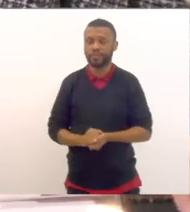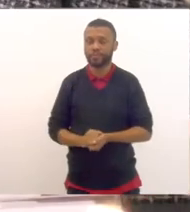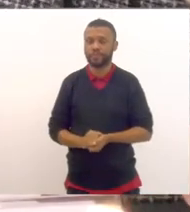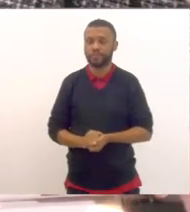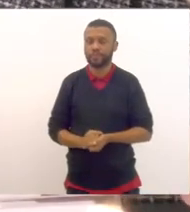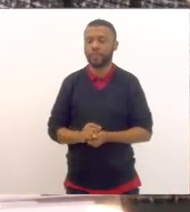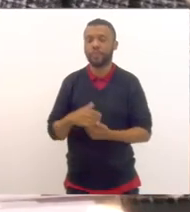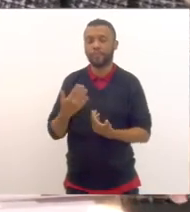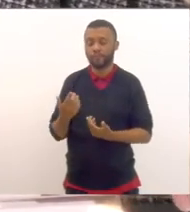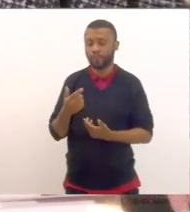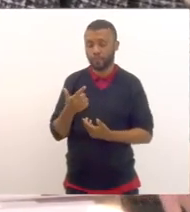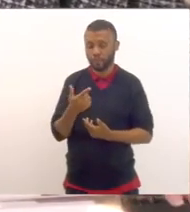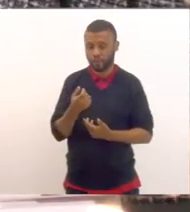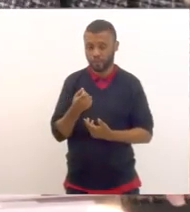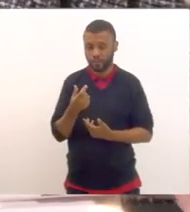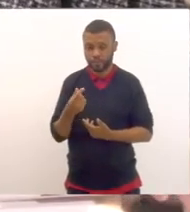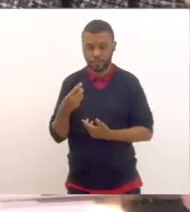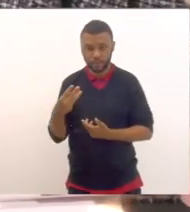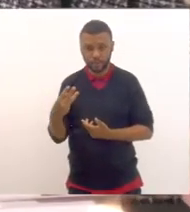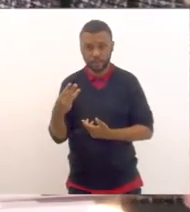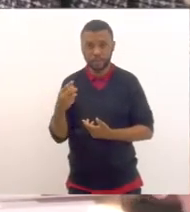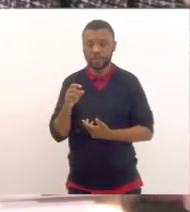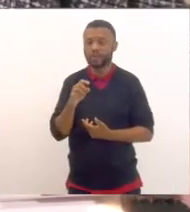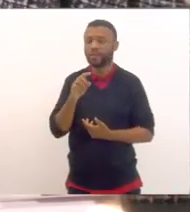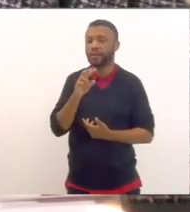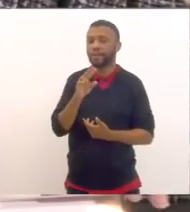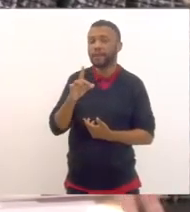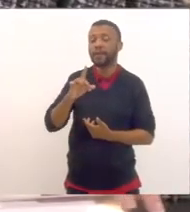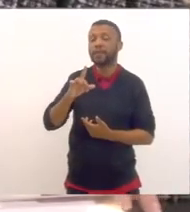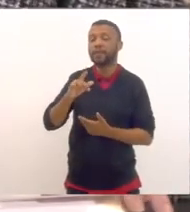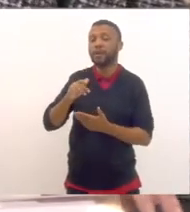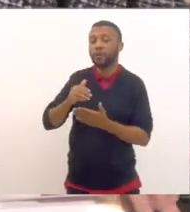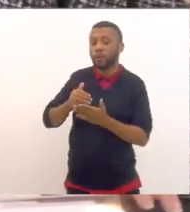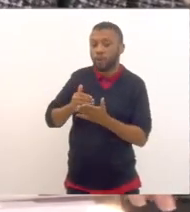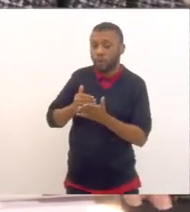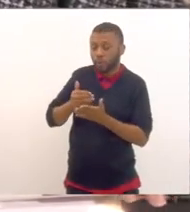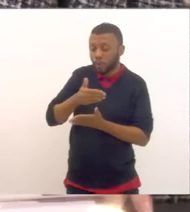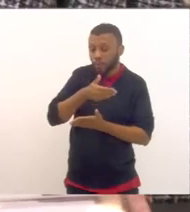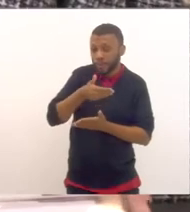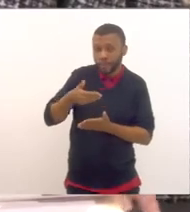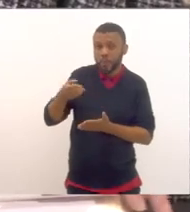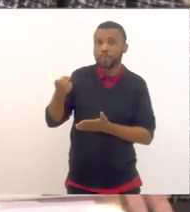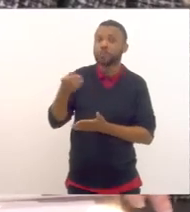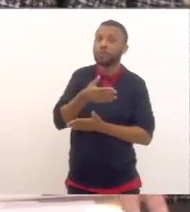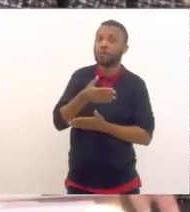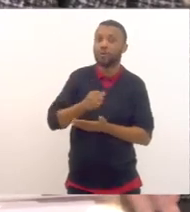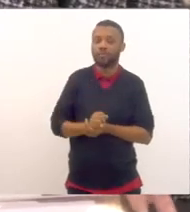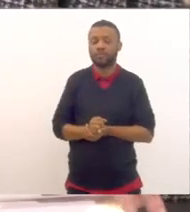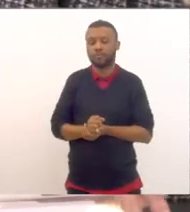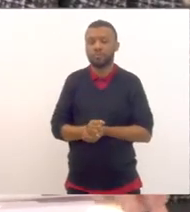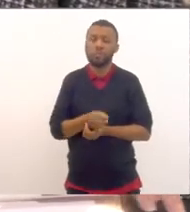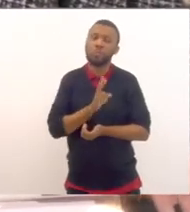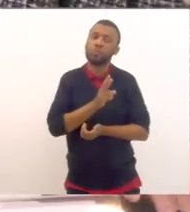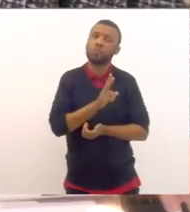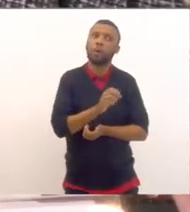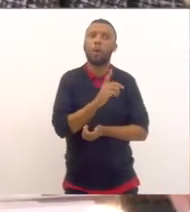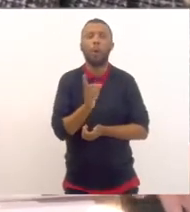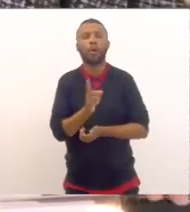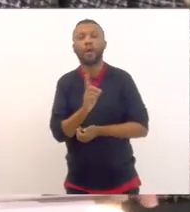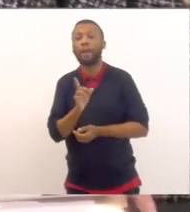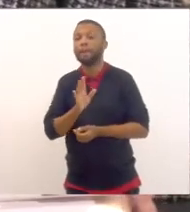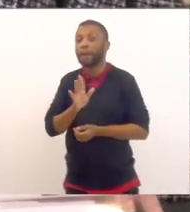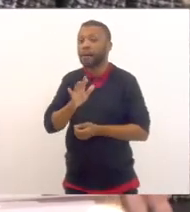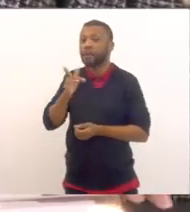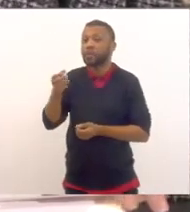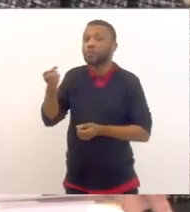e2023 será um novo governo o continuidade ou não mas é um novo o